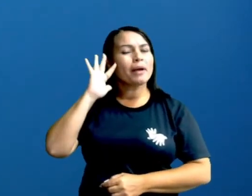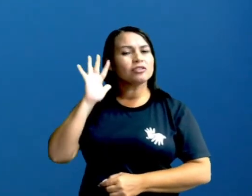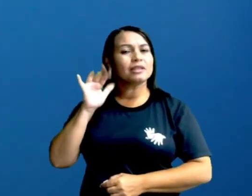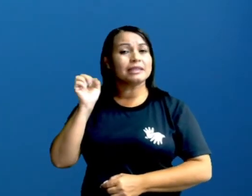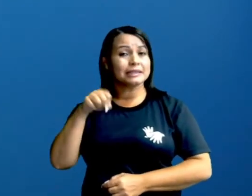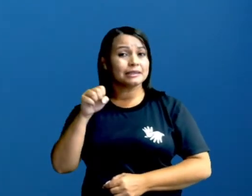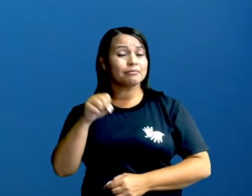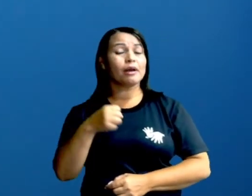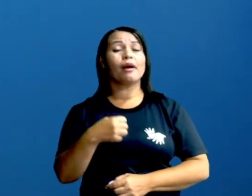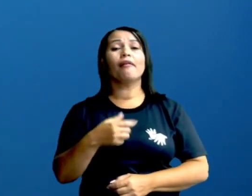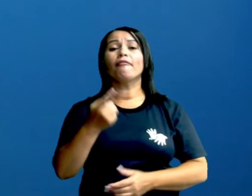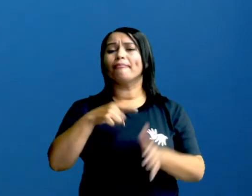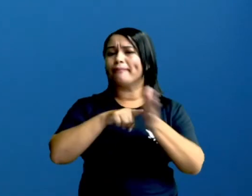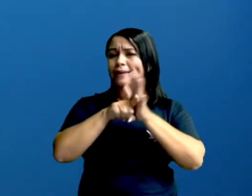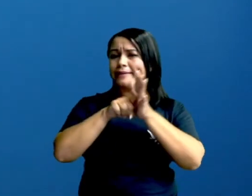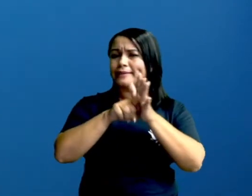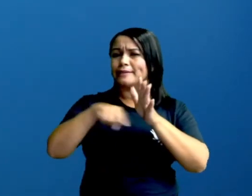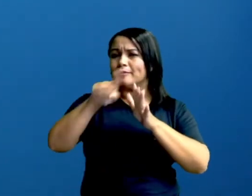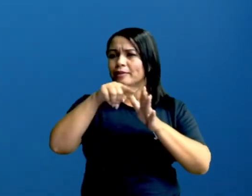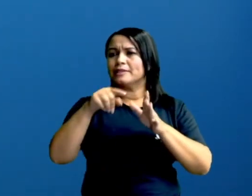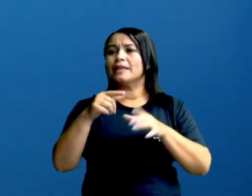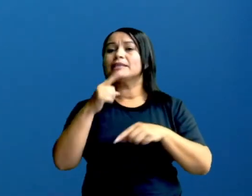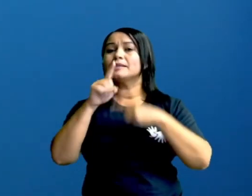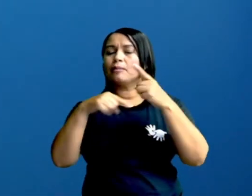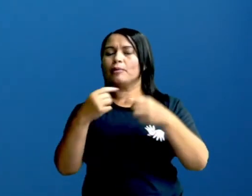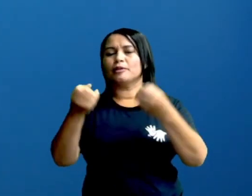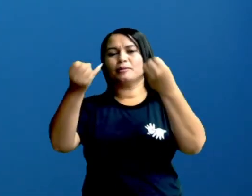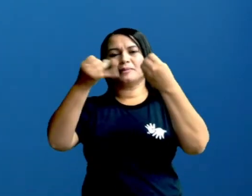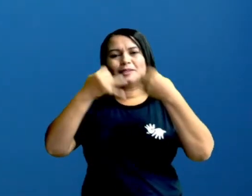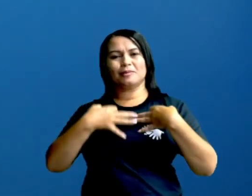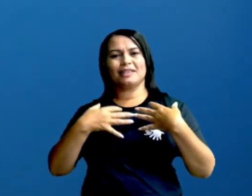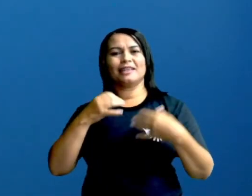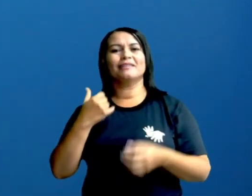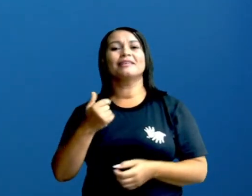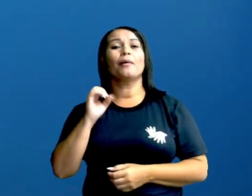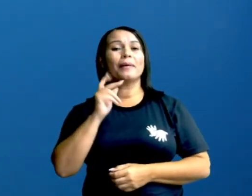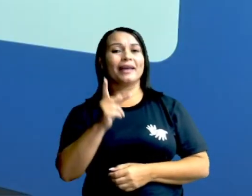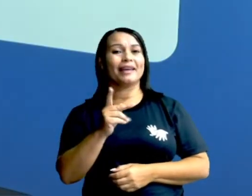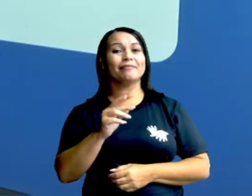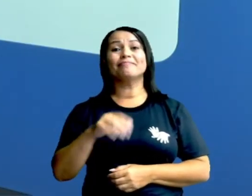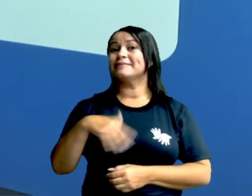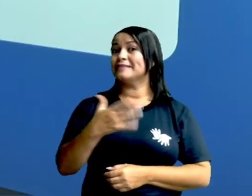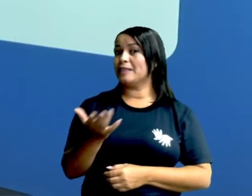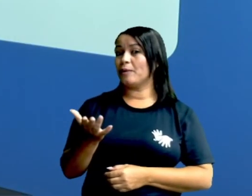aí? Façam essa pesquisa aí, depois vocês me contam, tá certo?